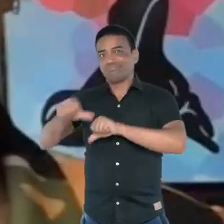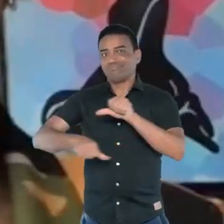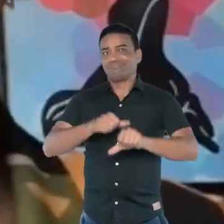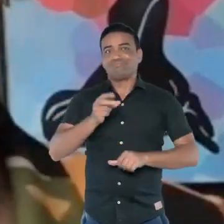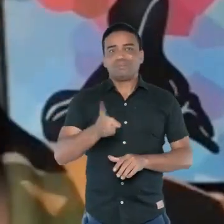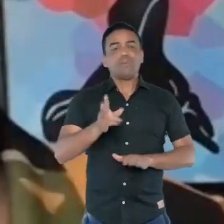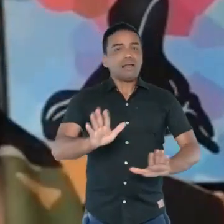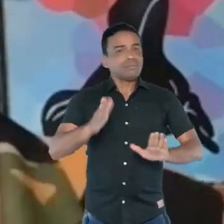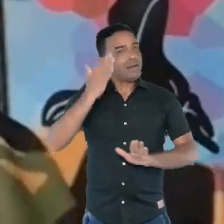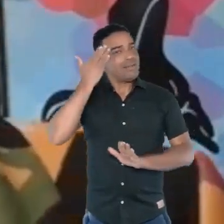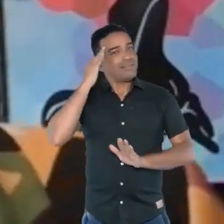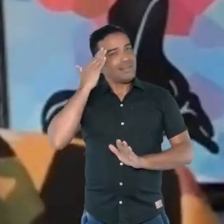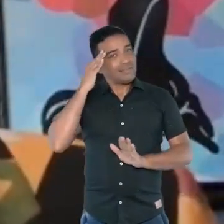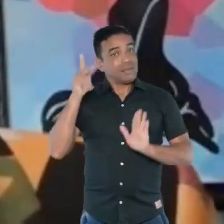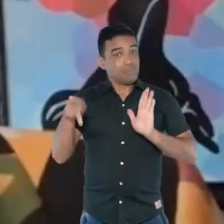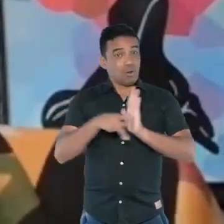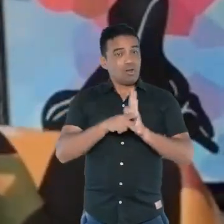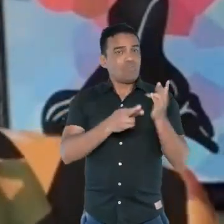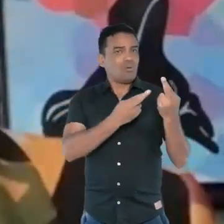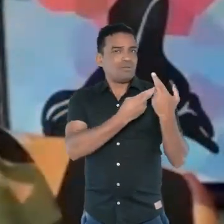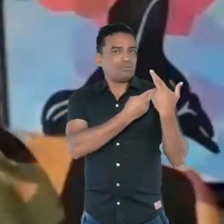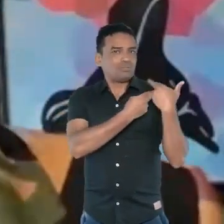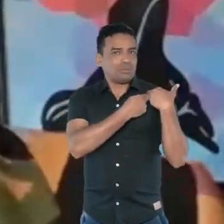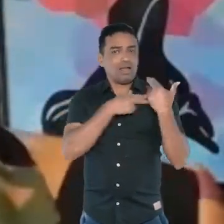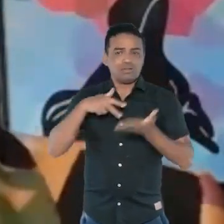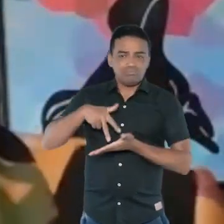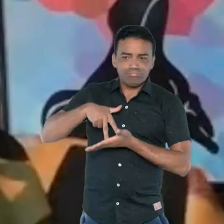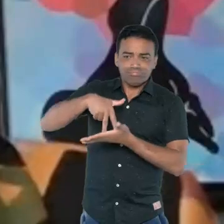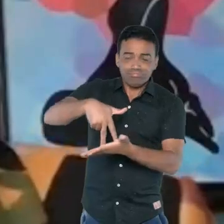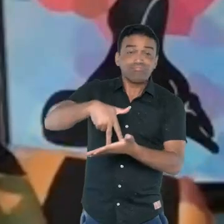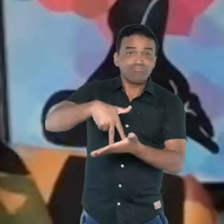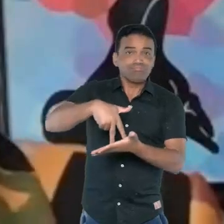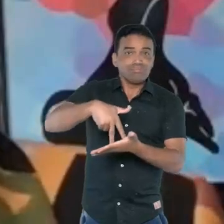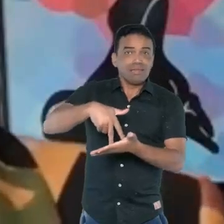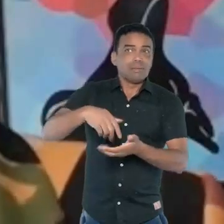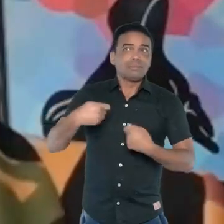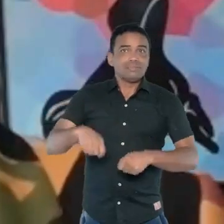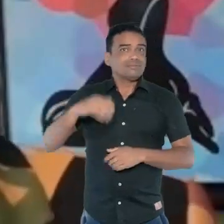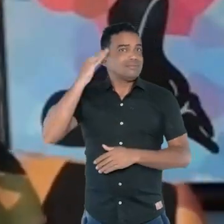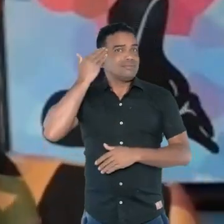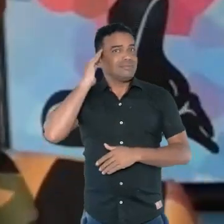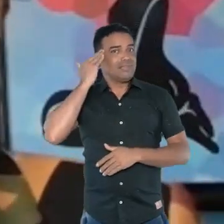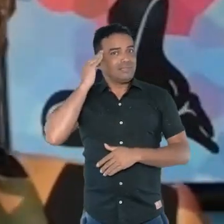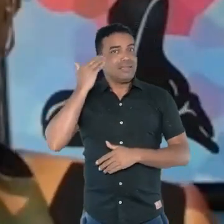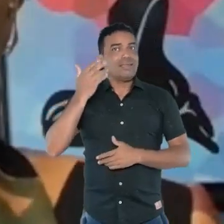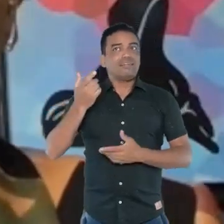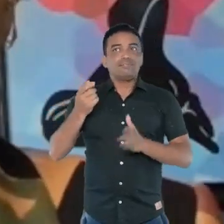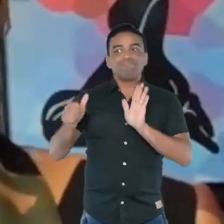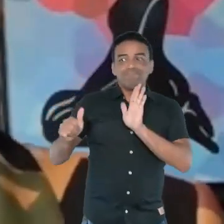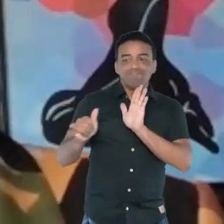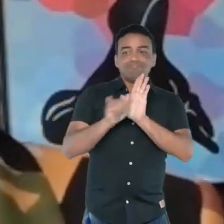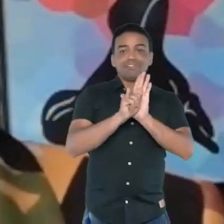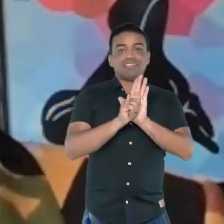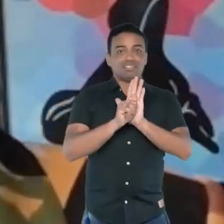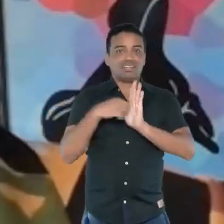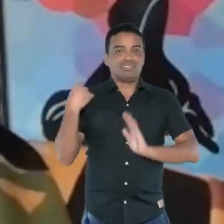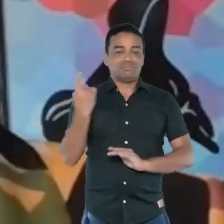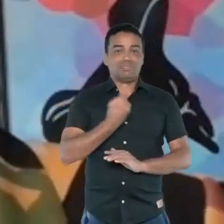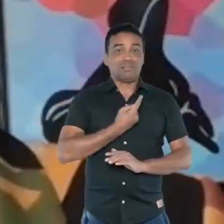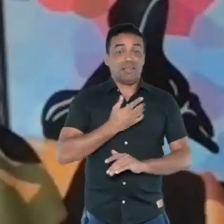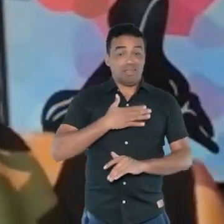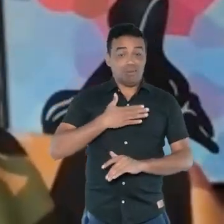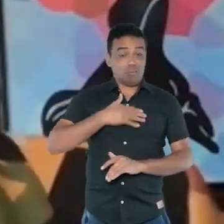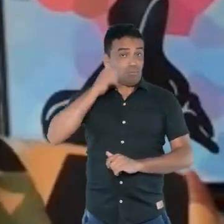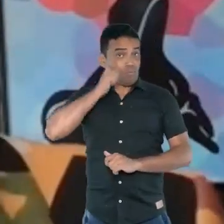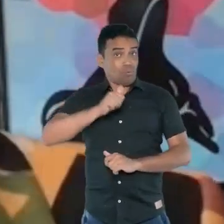traja camisa preta e traduz simultaneamente tudo o que é falado. No primeiro retângulo está o apresentador